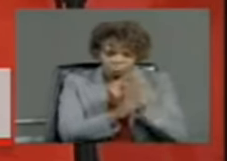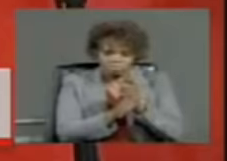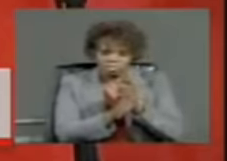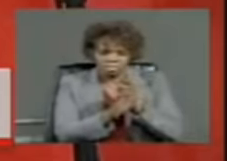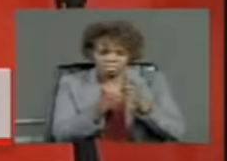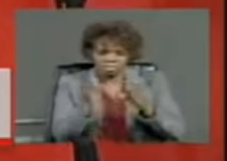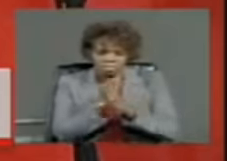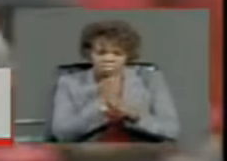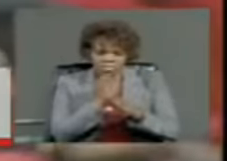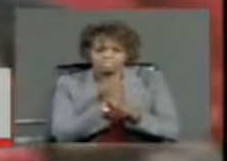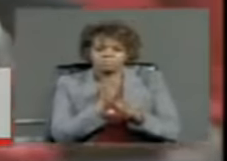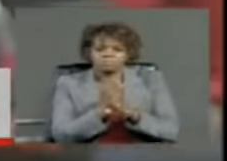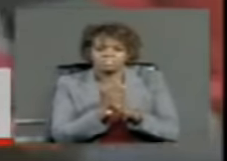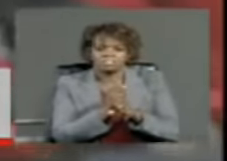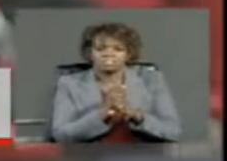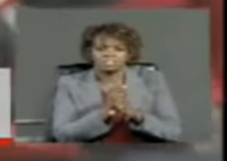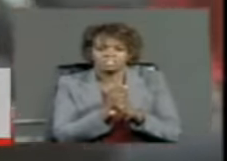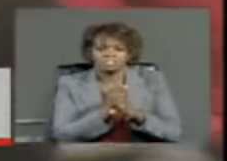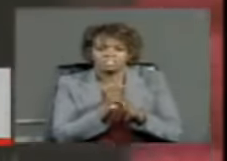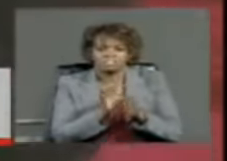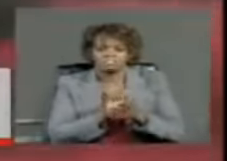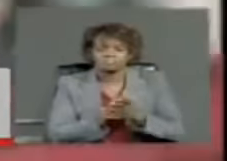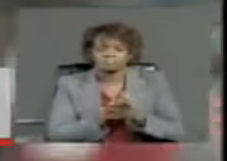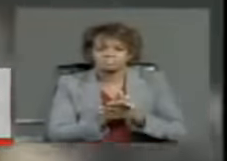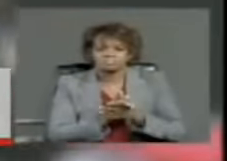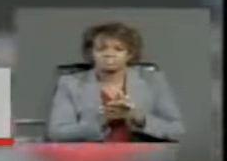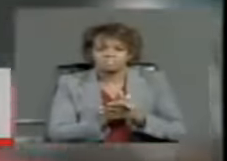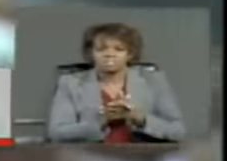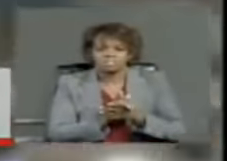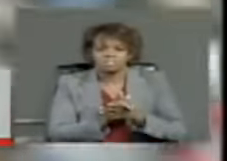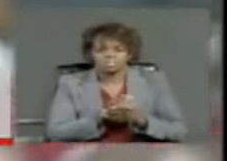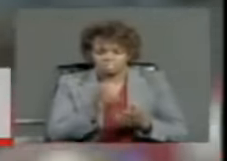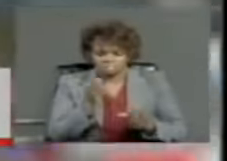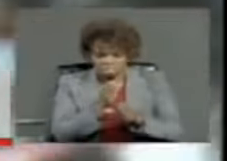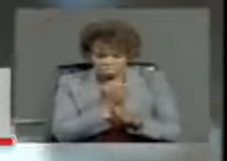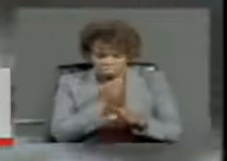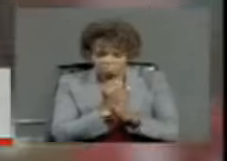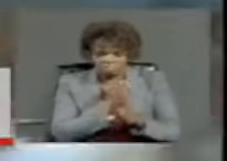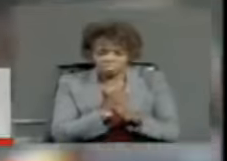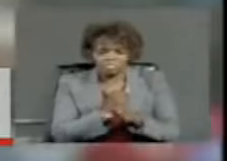Sim, pode responder se quiser. Pode levantar, pode responder.